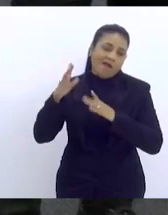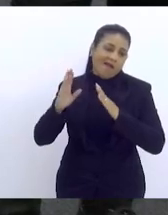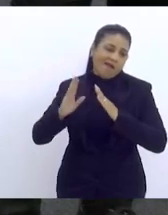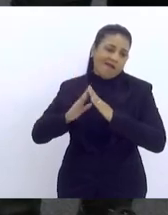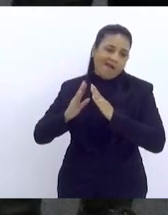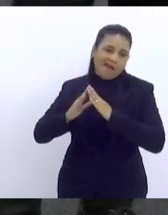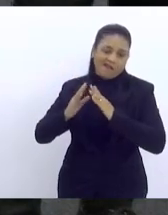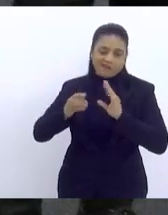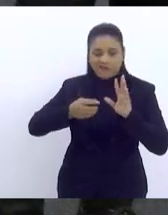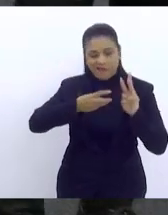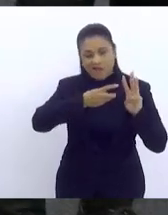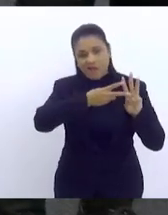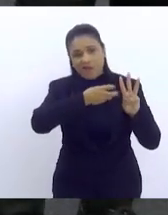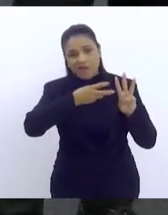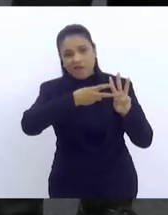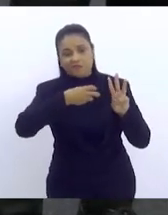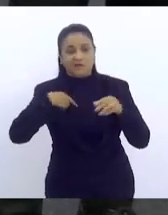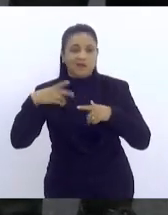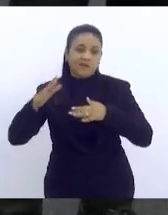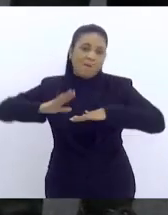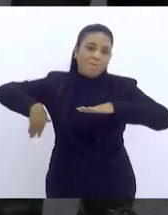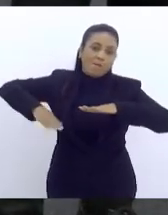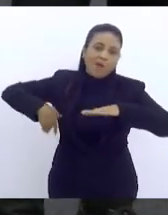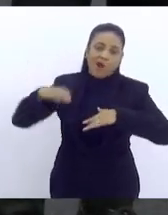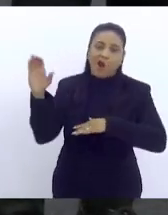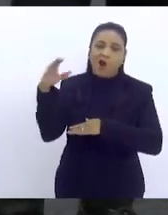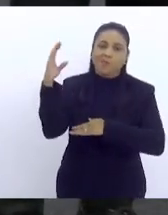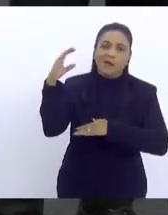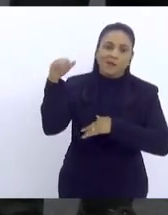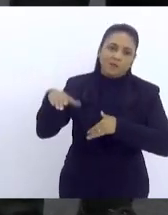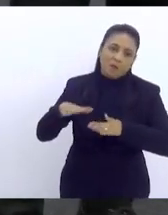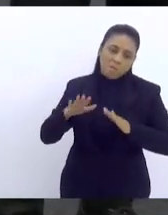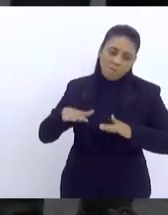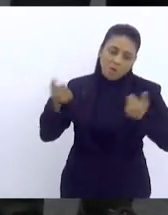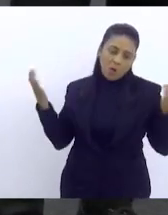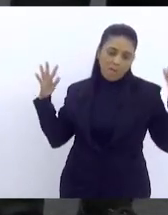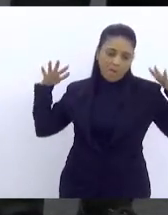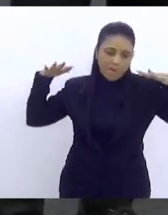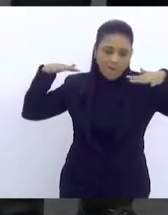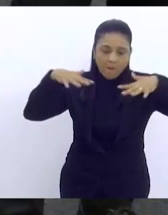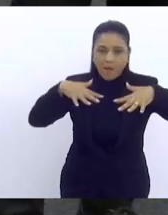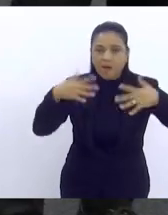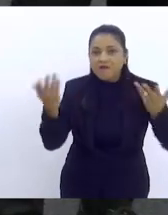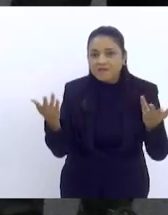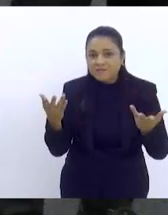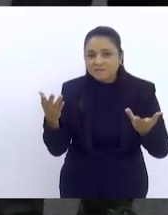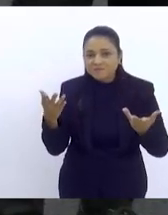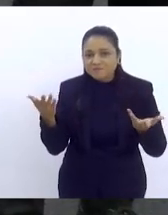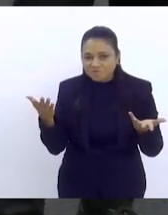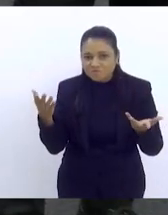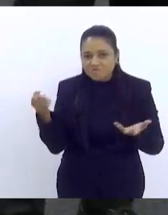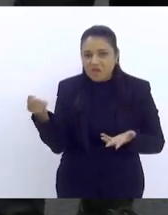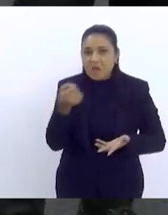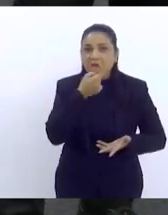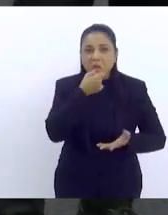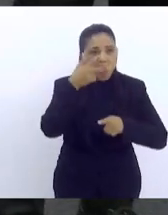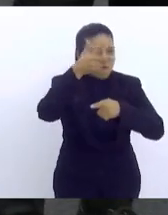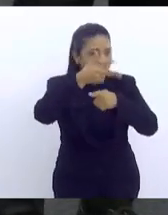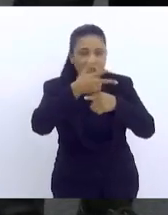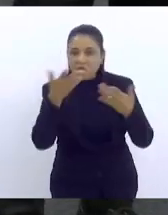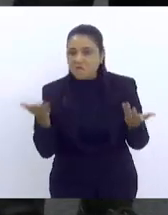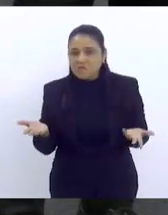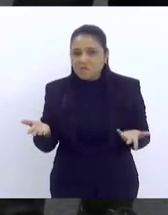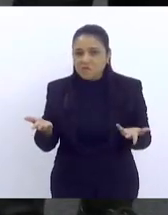que ia ter mais mais público ali talvez mais mídia em cima dessa história uma foto é presidente o